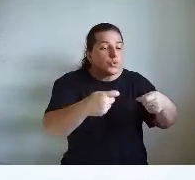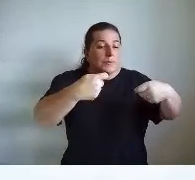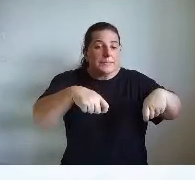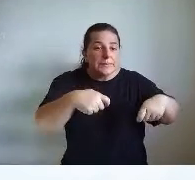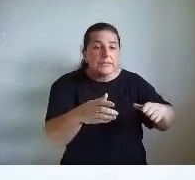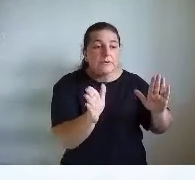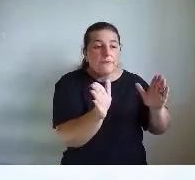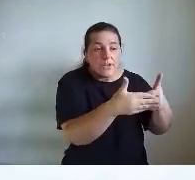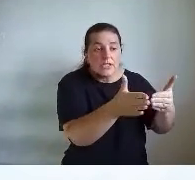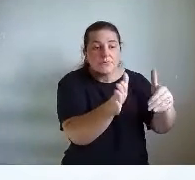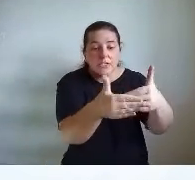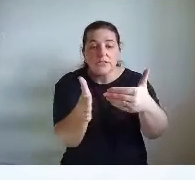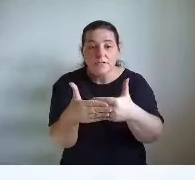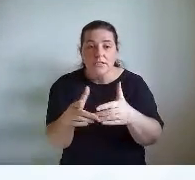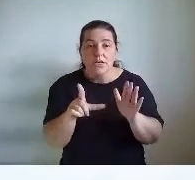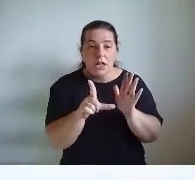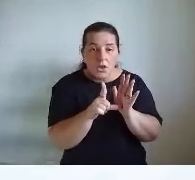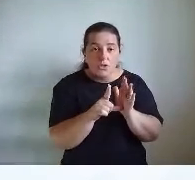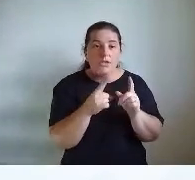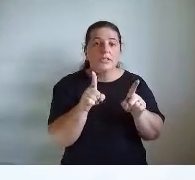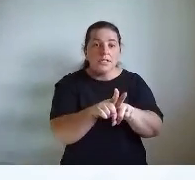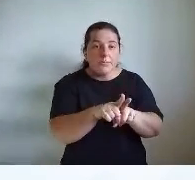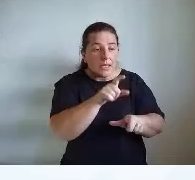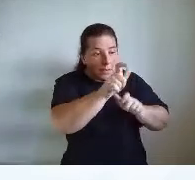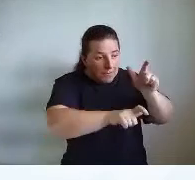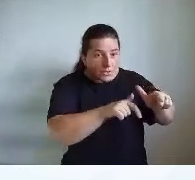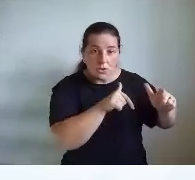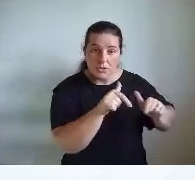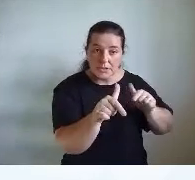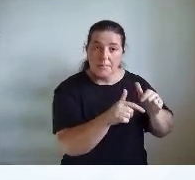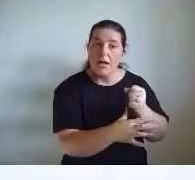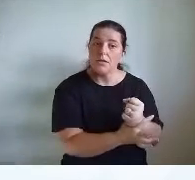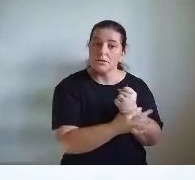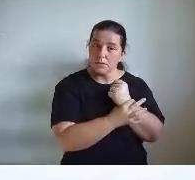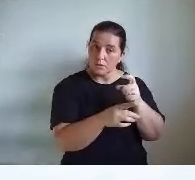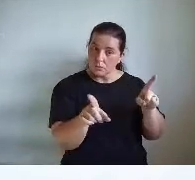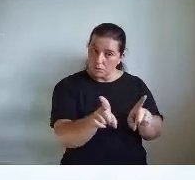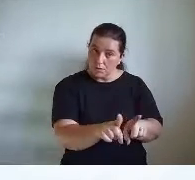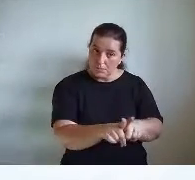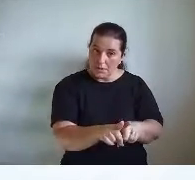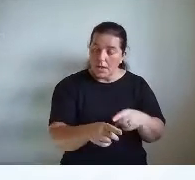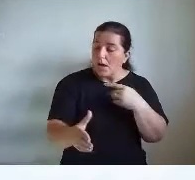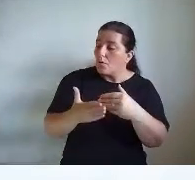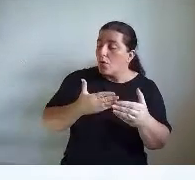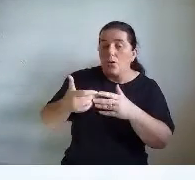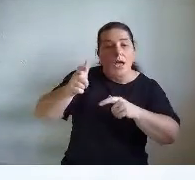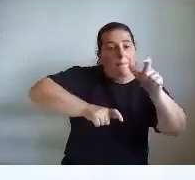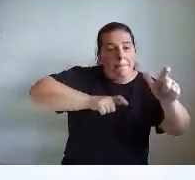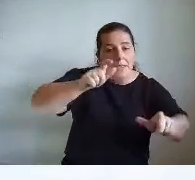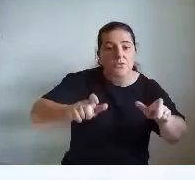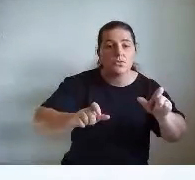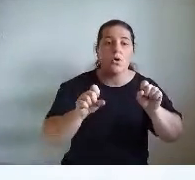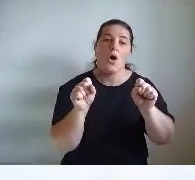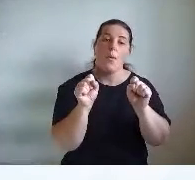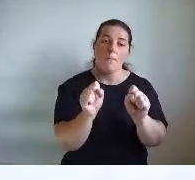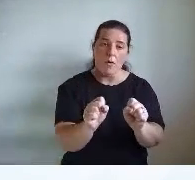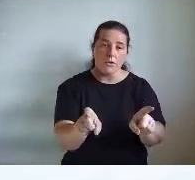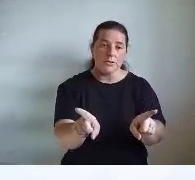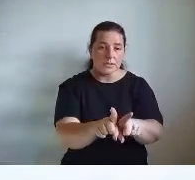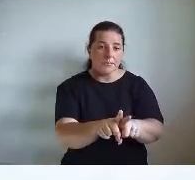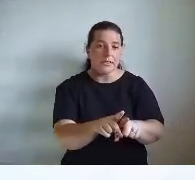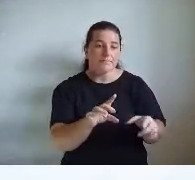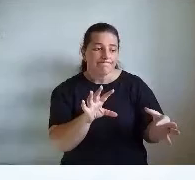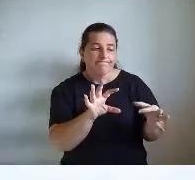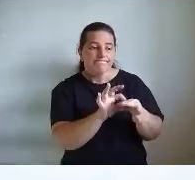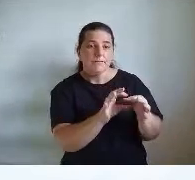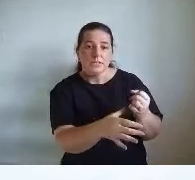trabalhadores e trabalhadoras também estejam em segurança, como qualquer outra pessoa deve estar em segurança. Mas e aí isso leva para outros problemas,